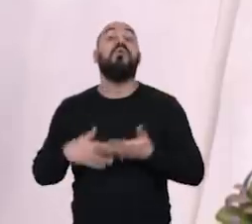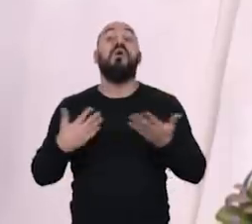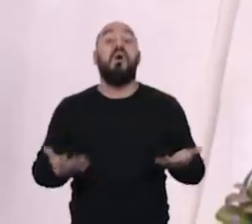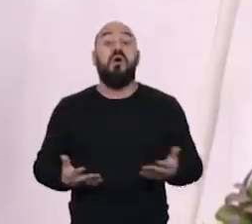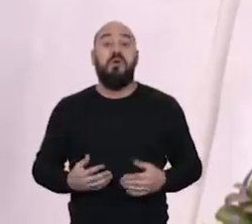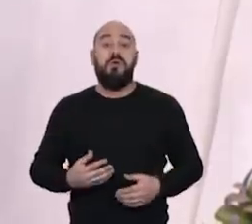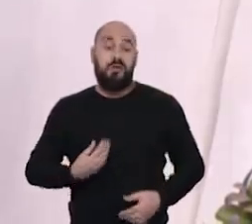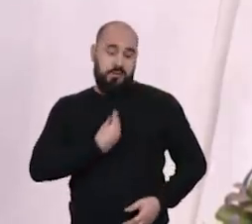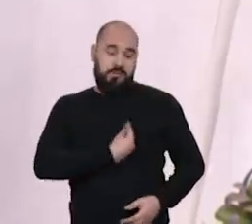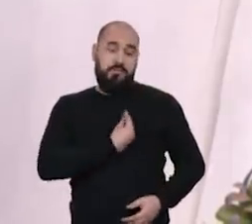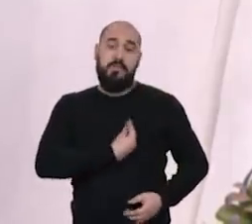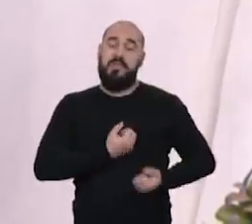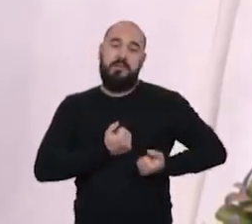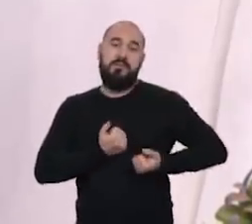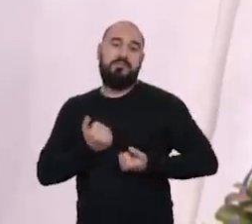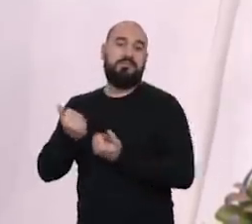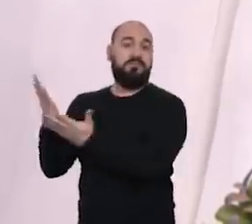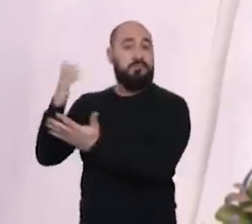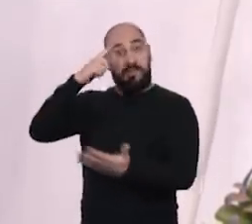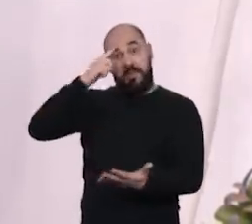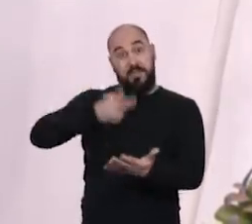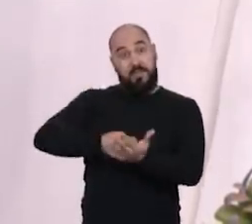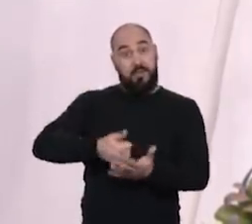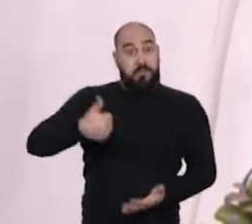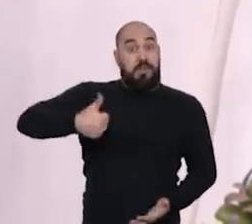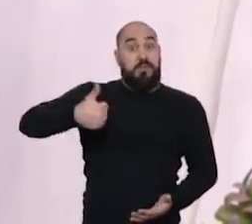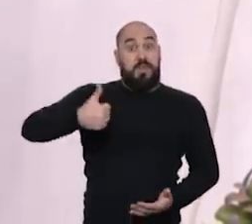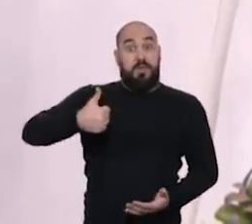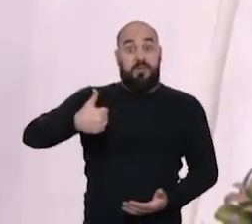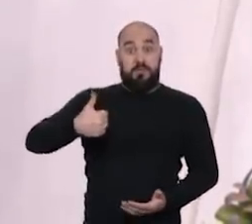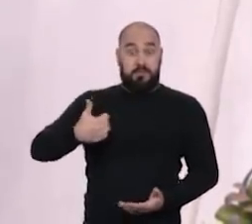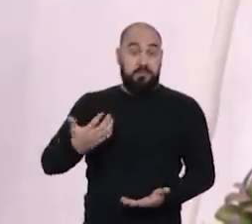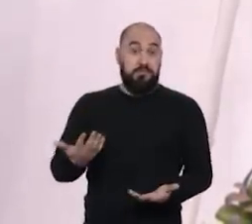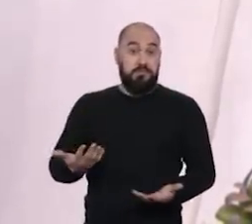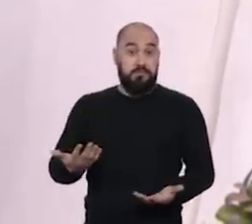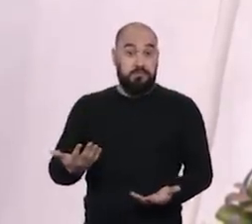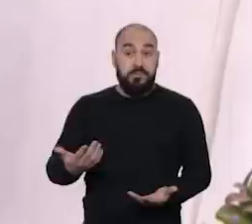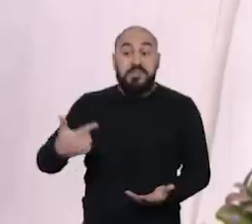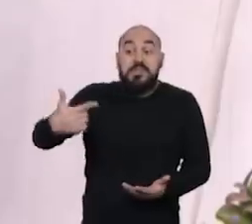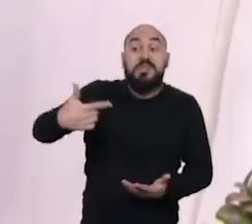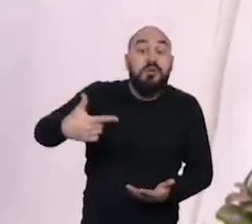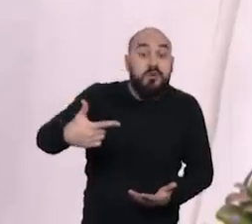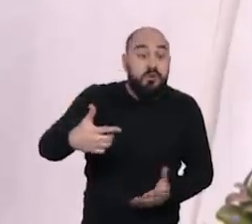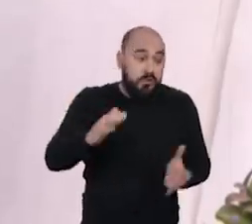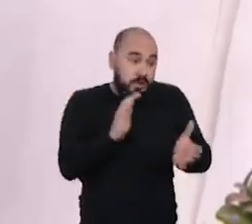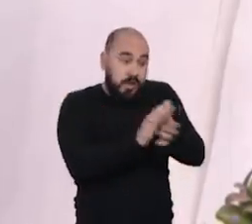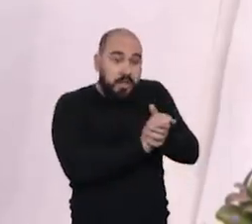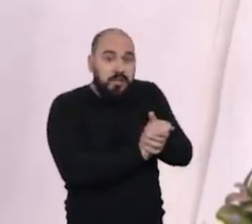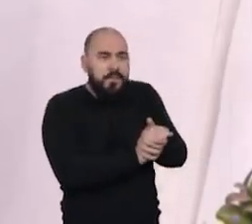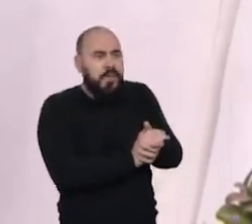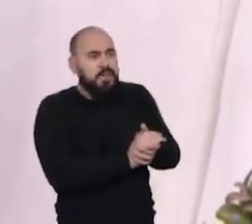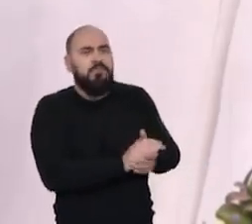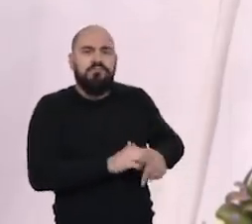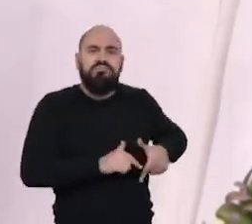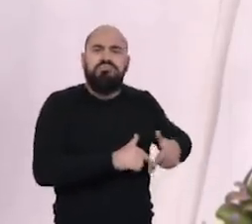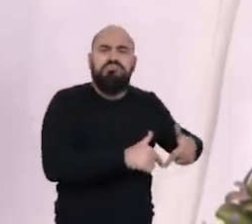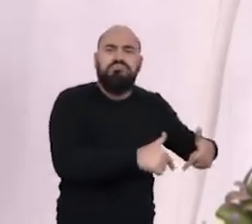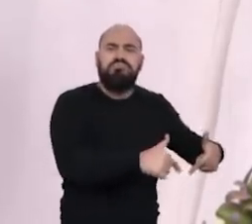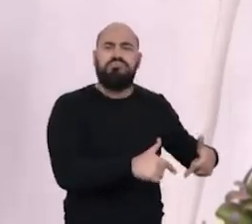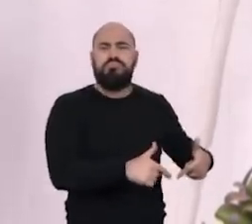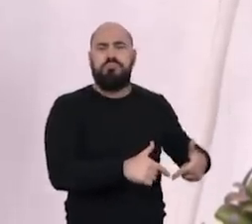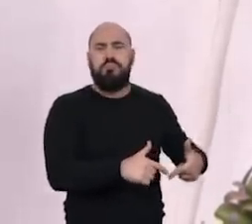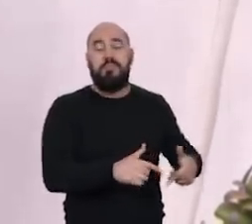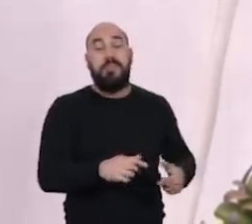entrega completa a Jesus. E se você quer, neste momento, entregar a sua vida para que um